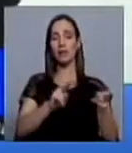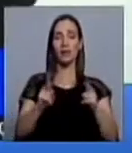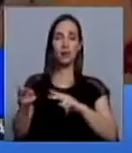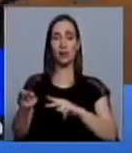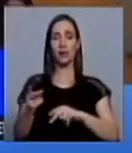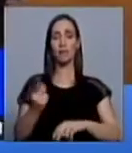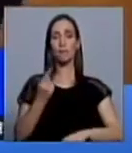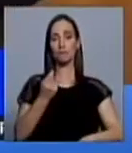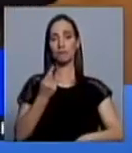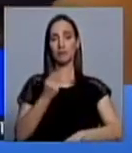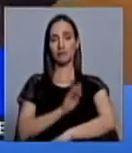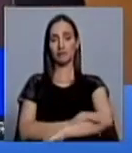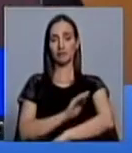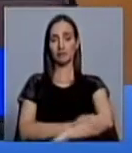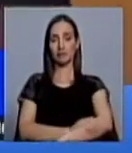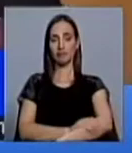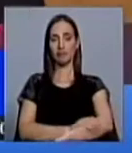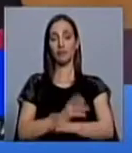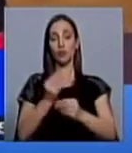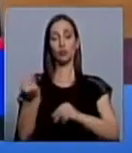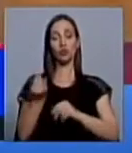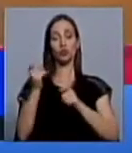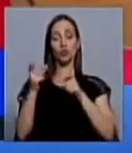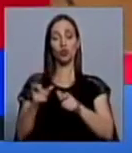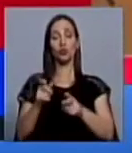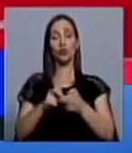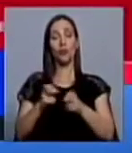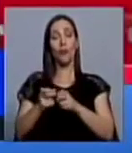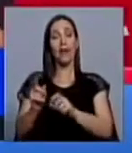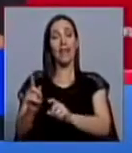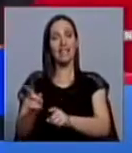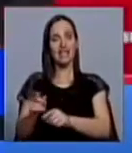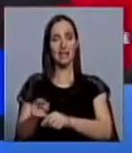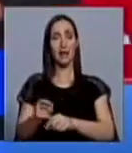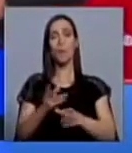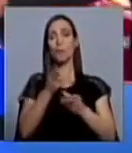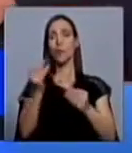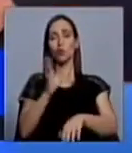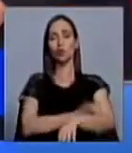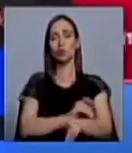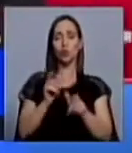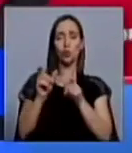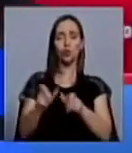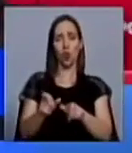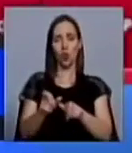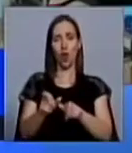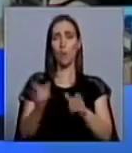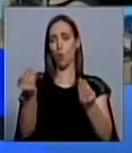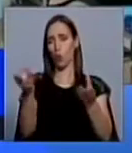a alçada de vários reguladores. E muitas vezes o problema é esse, é como estão sob a alçada de vários reguladores, ninguém